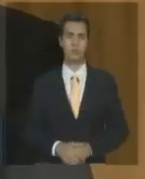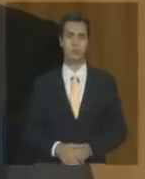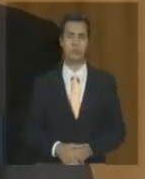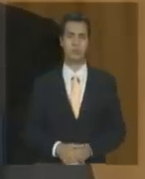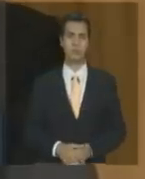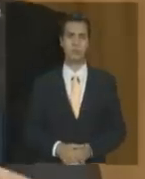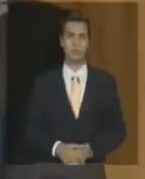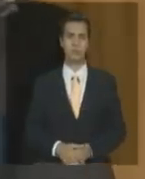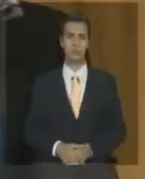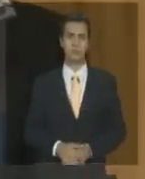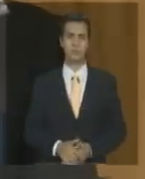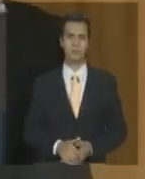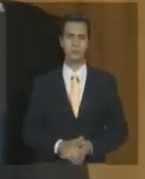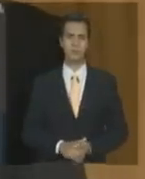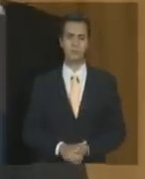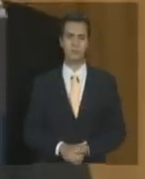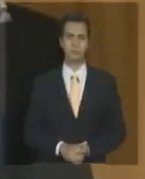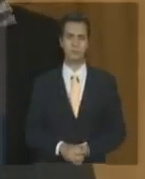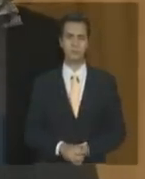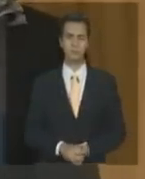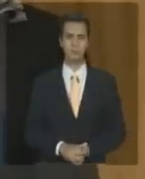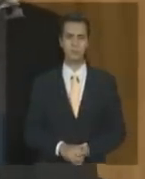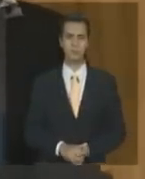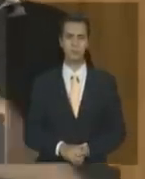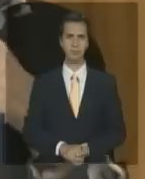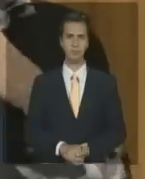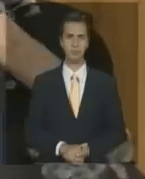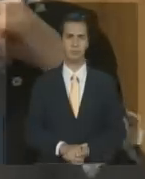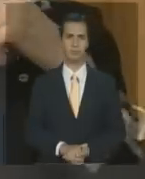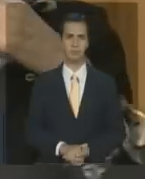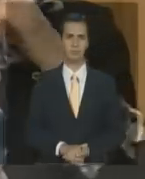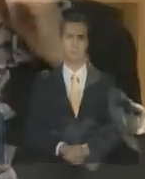mais aberto, mais do que já tivemos até agora.